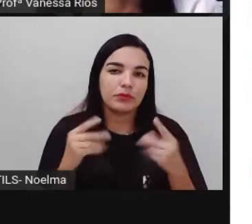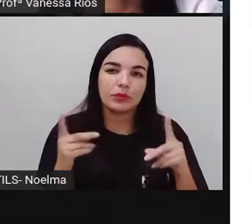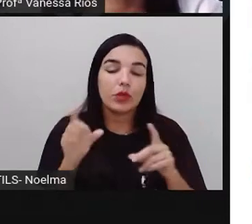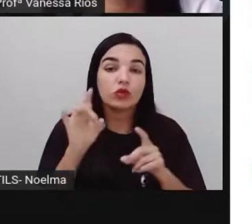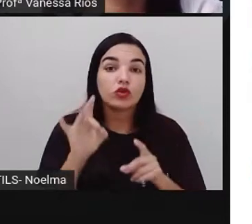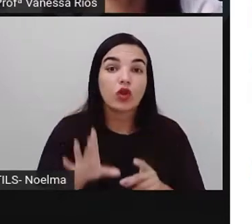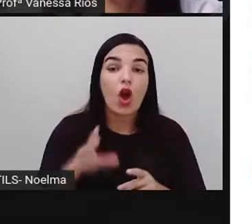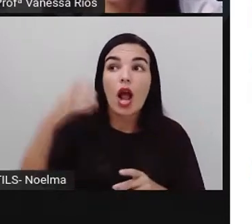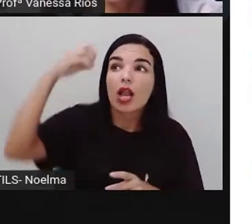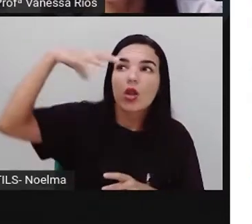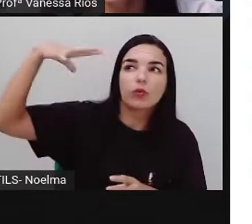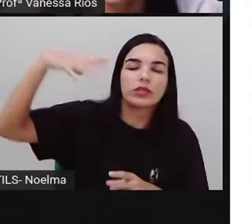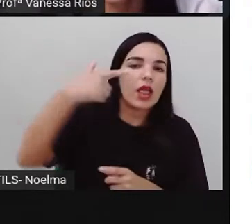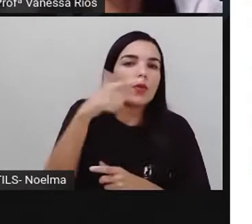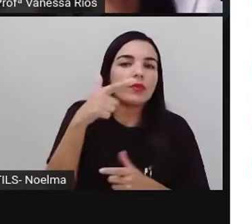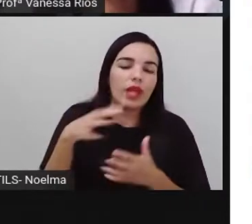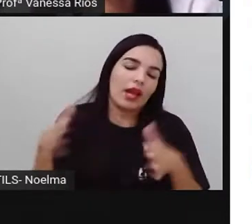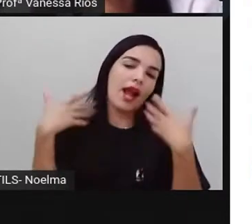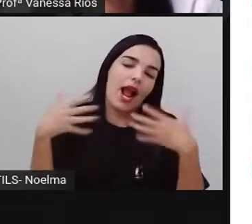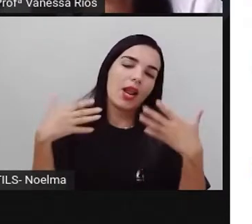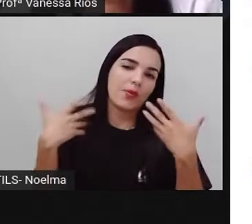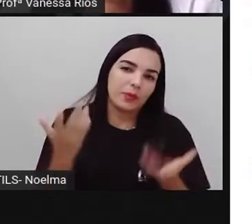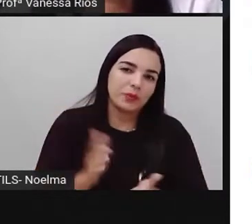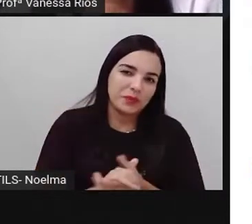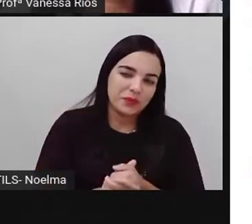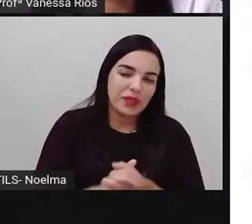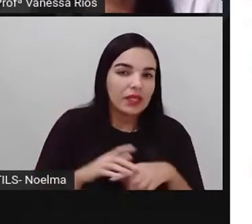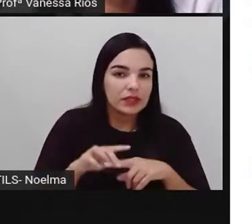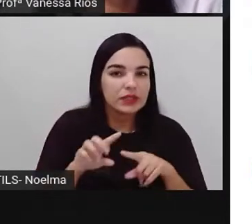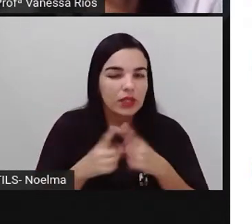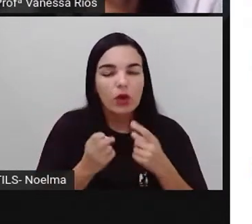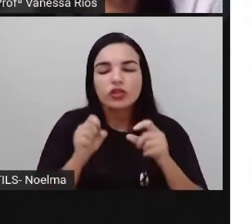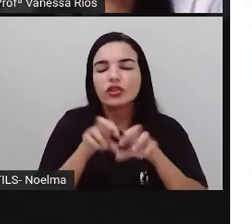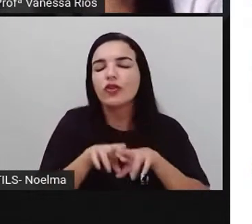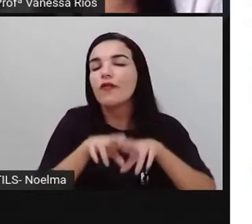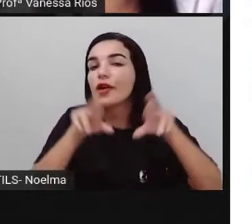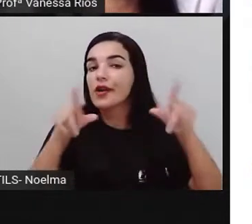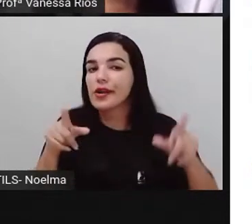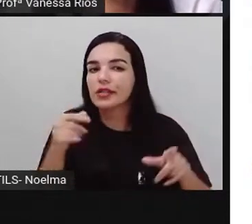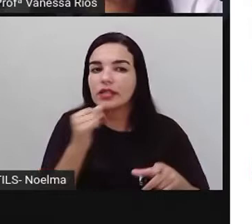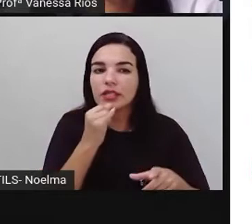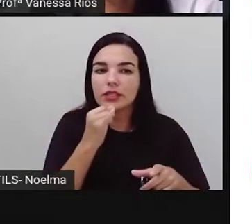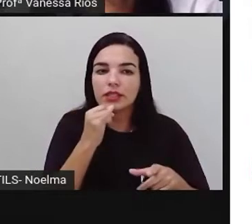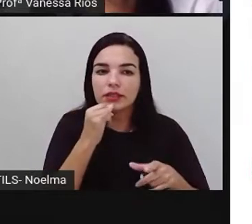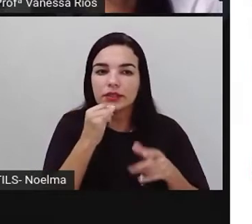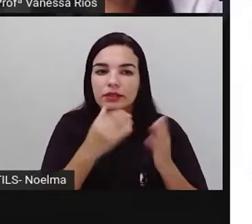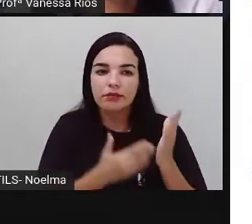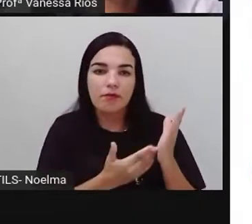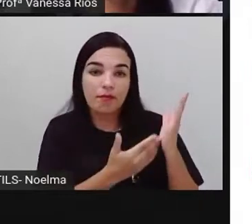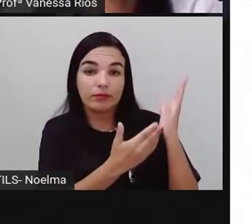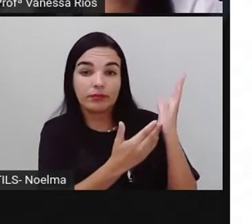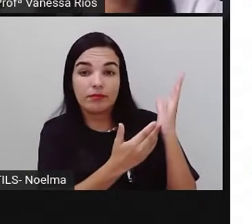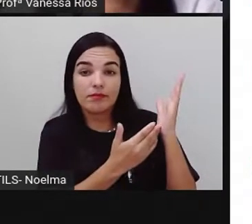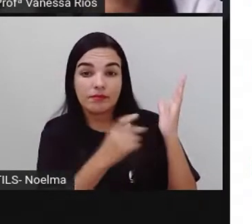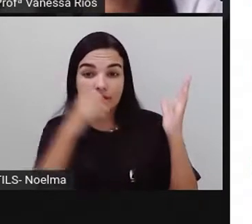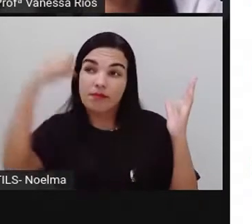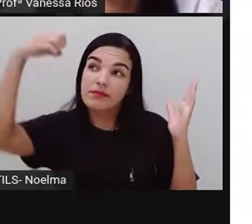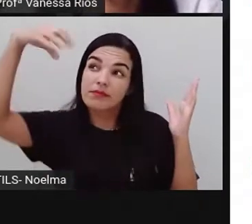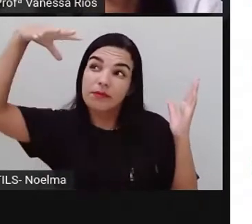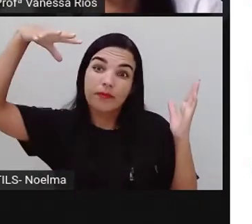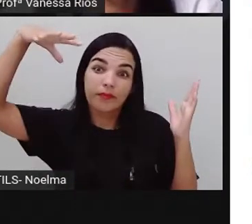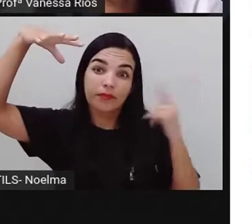energia luminosa. É bem diferente a gente pegar uma lâmpada, como essa que está aparecendo aí na imagem, né? Quando ela